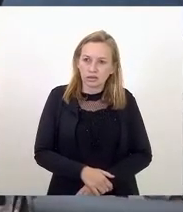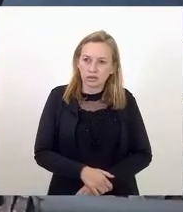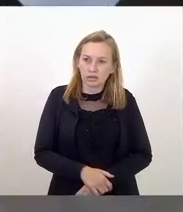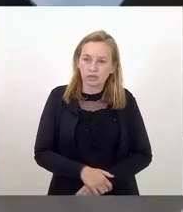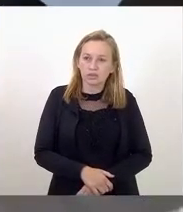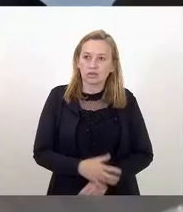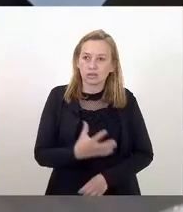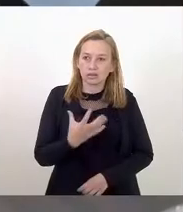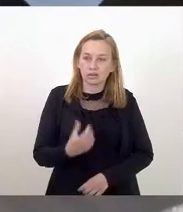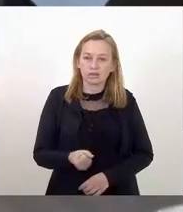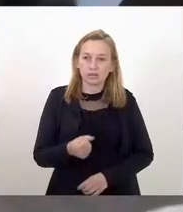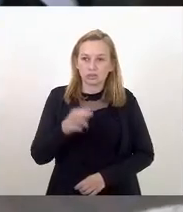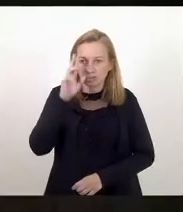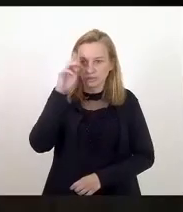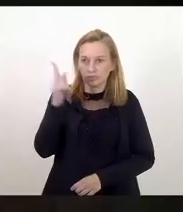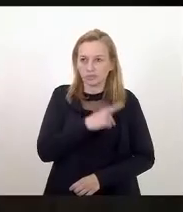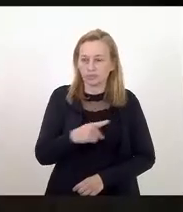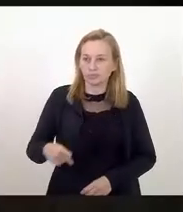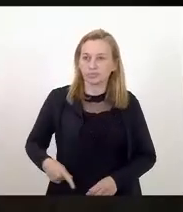Parecer é favorável, Presidente.